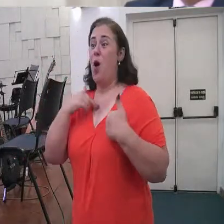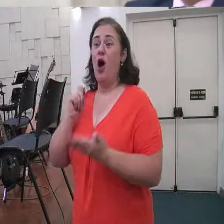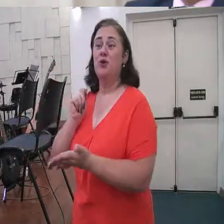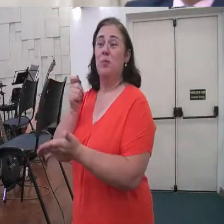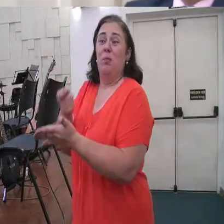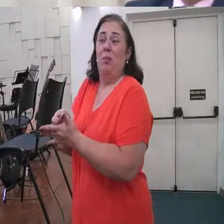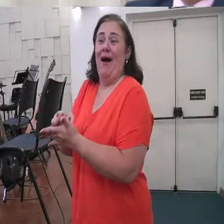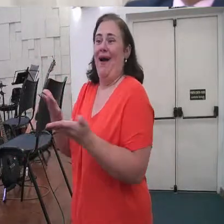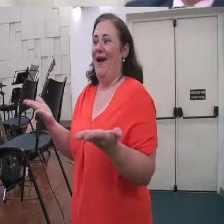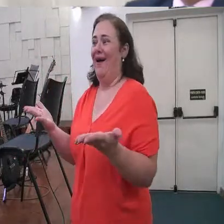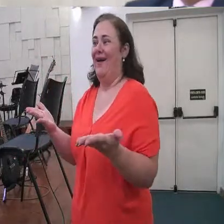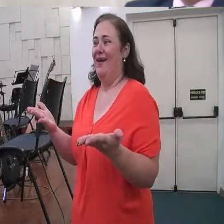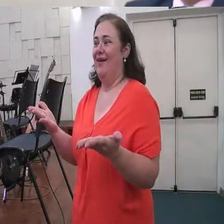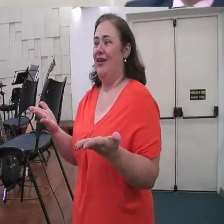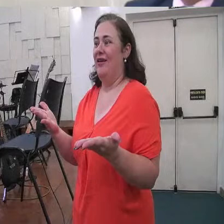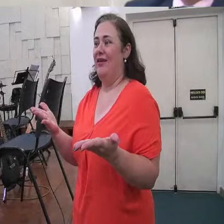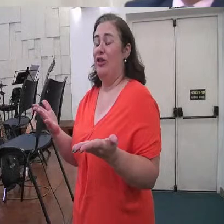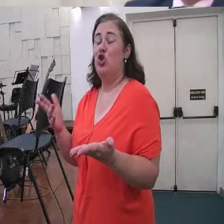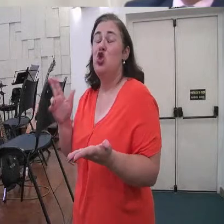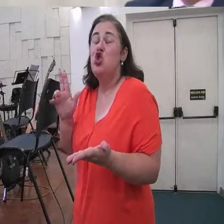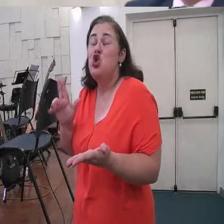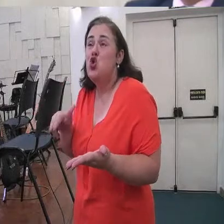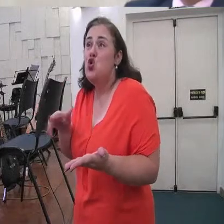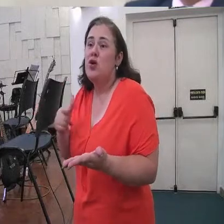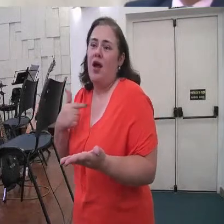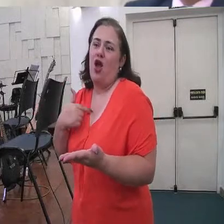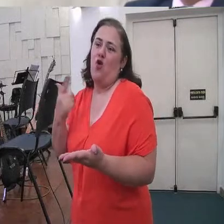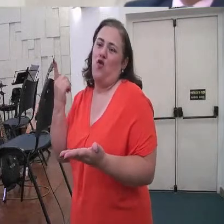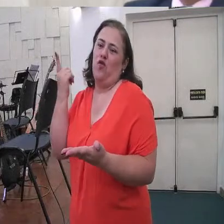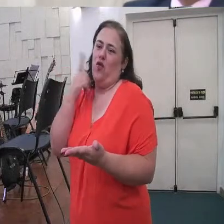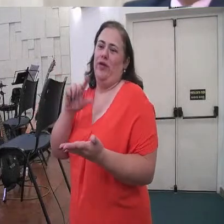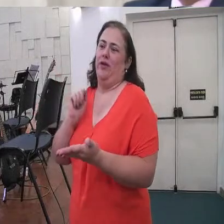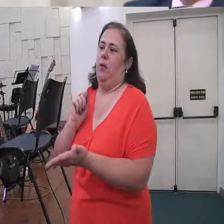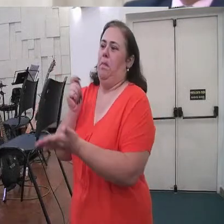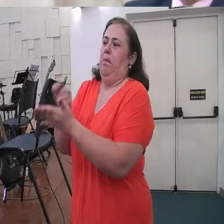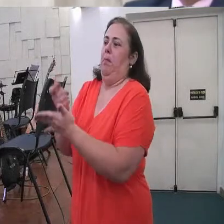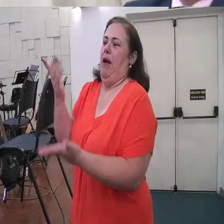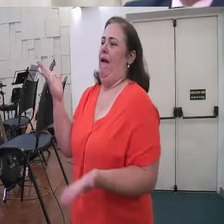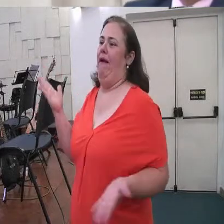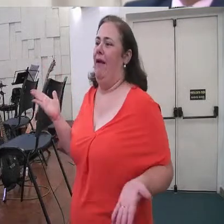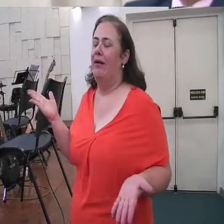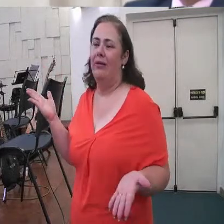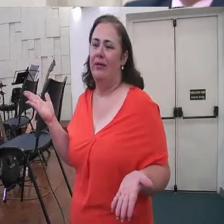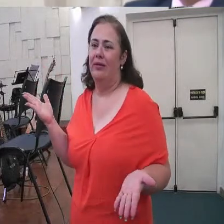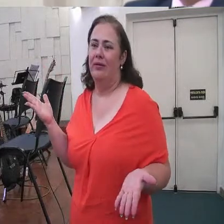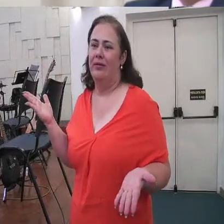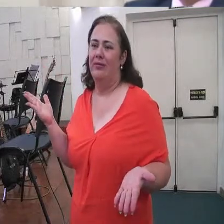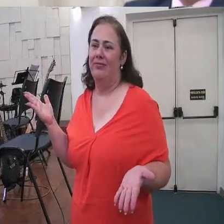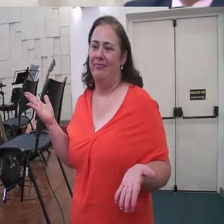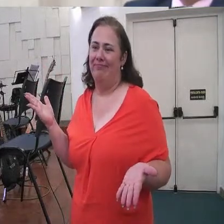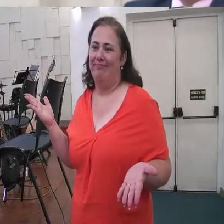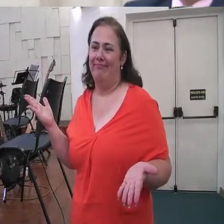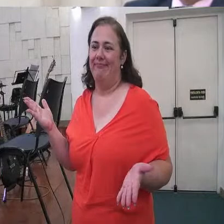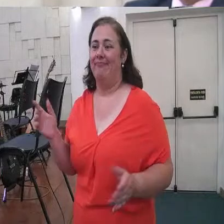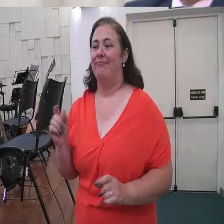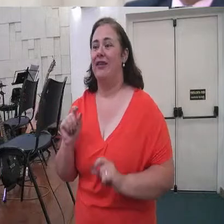é a fé do negócio, onde a igreja deixa de ser igreja e se transforma numa